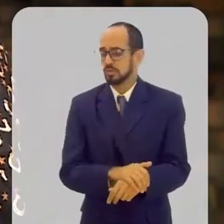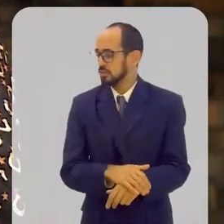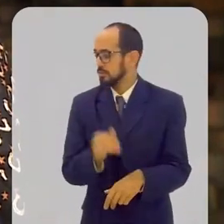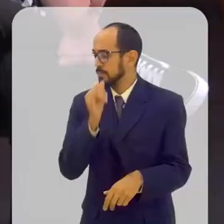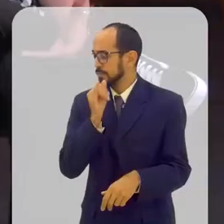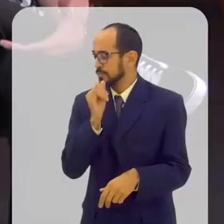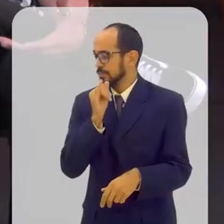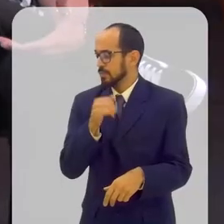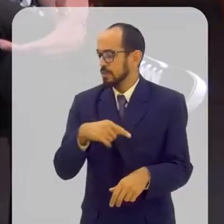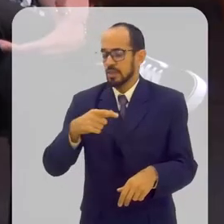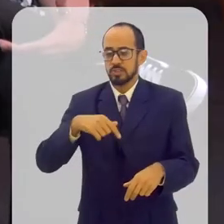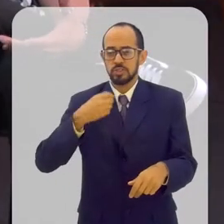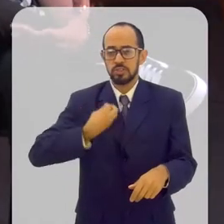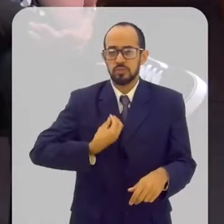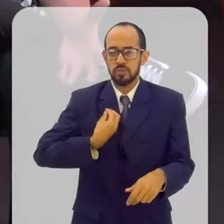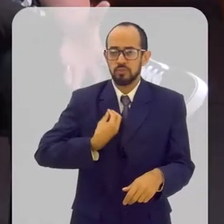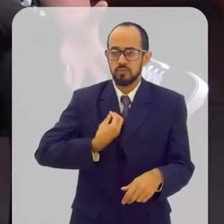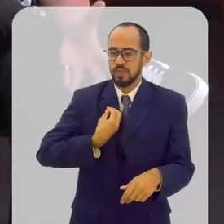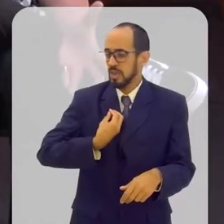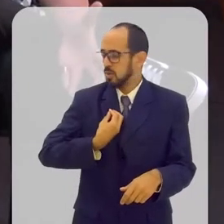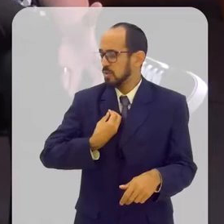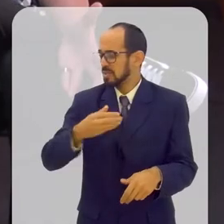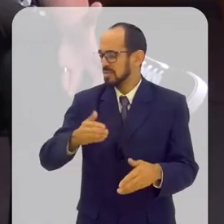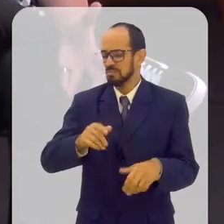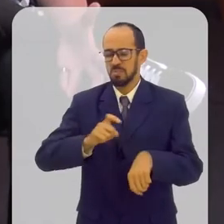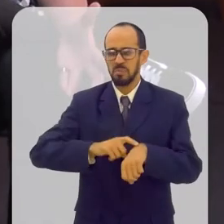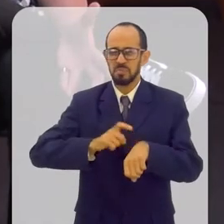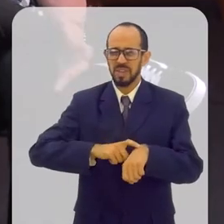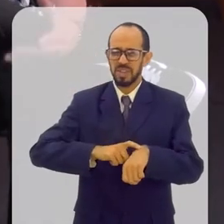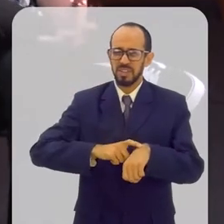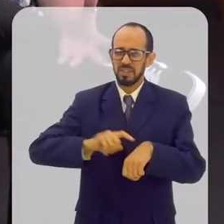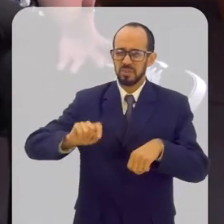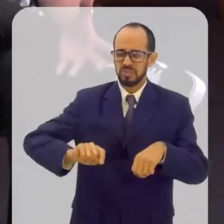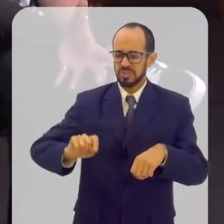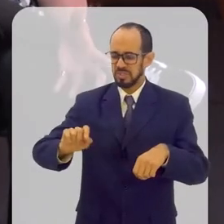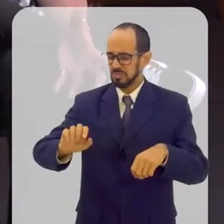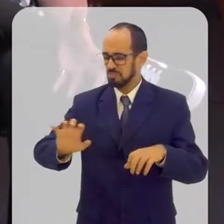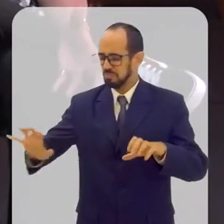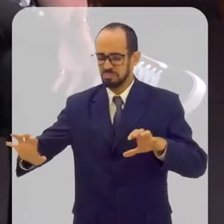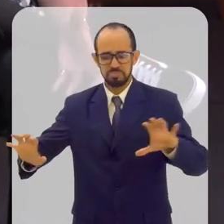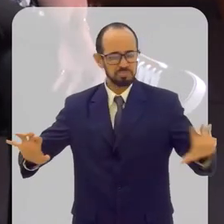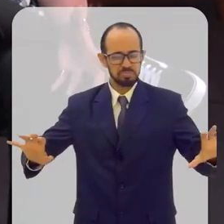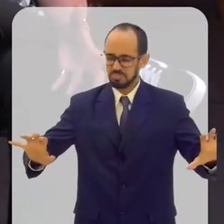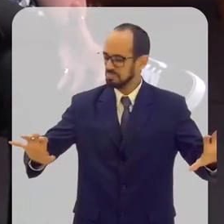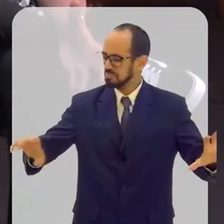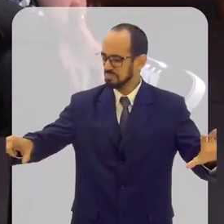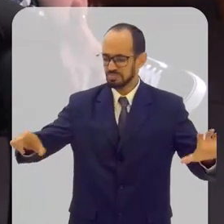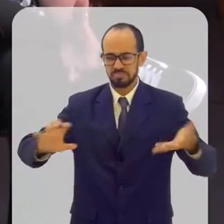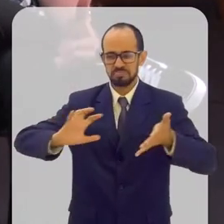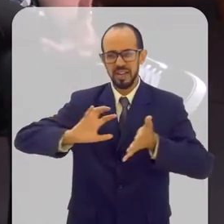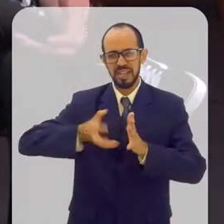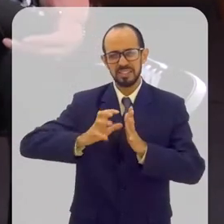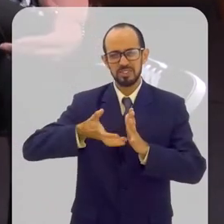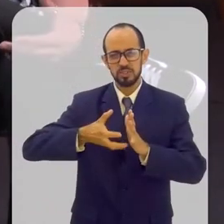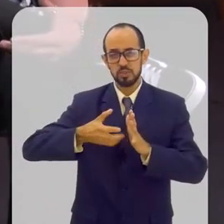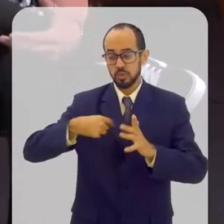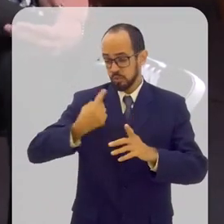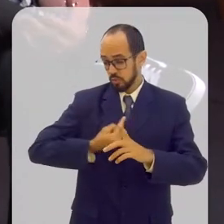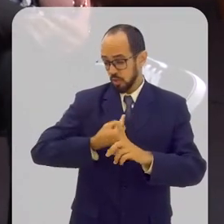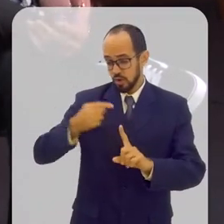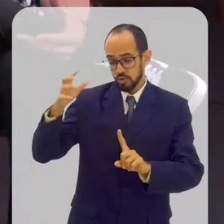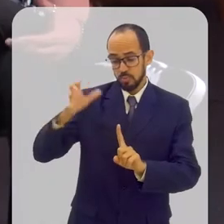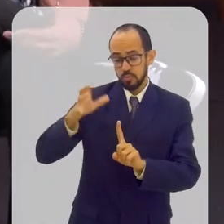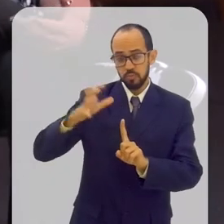Tipo, a gente viveu uma polarização muito doida no nosso país, por conta nesse das eleições. Momento, e a gente com uma